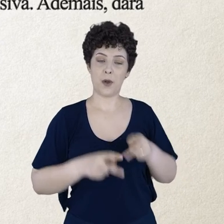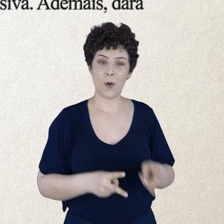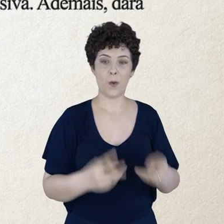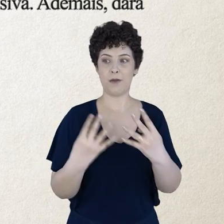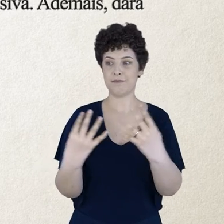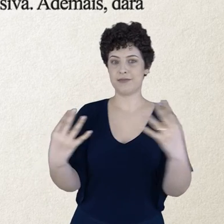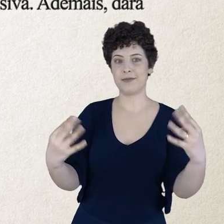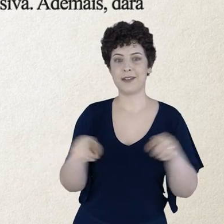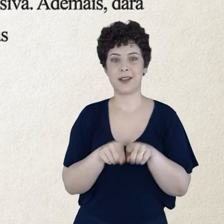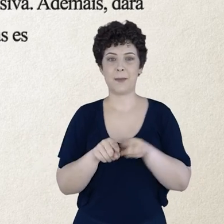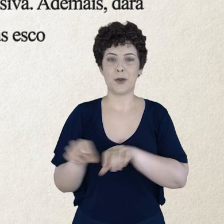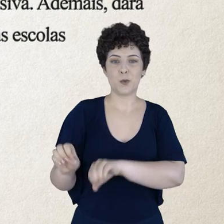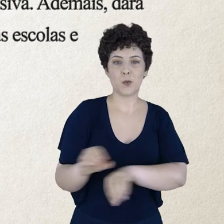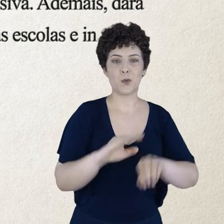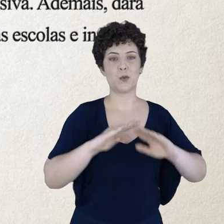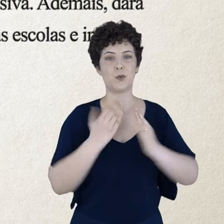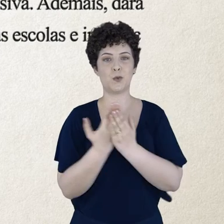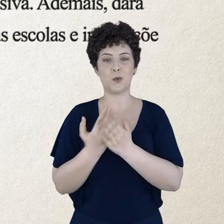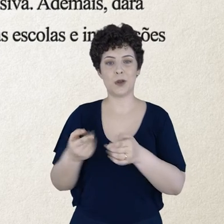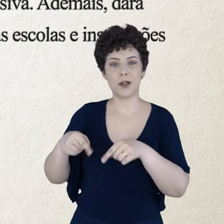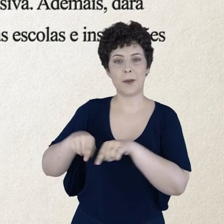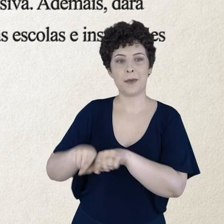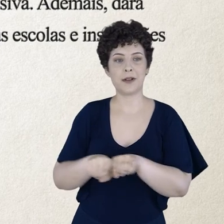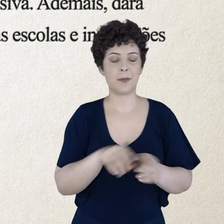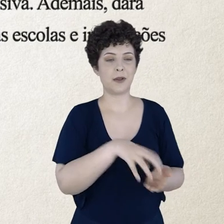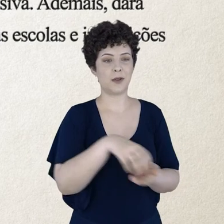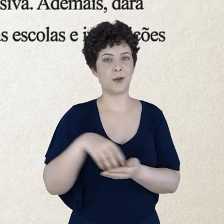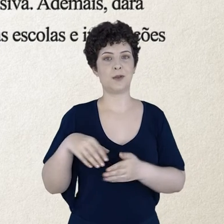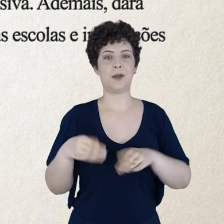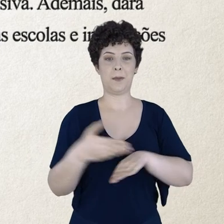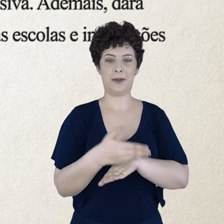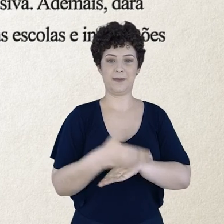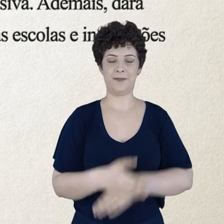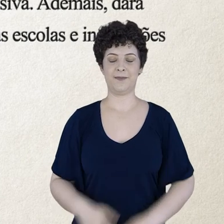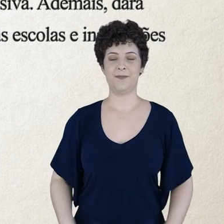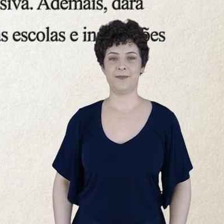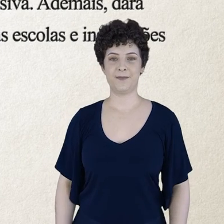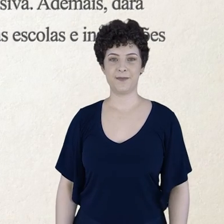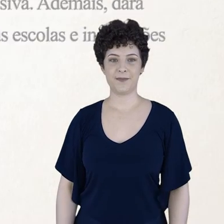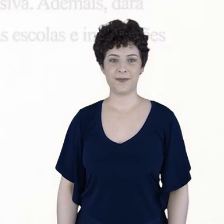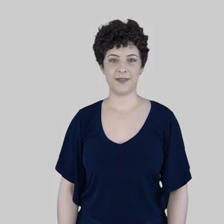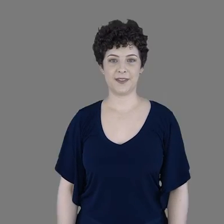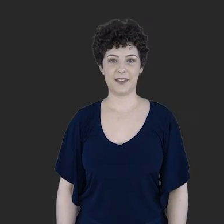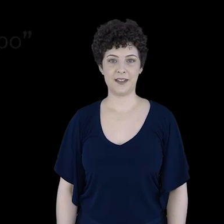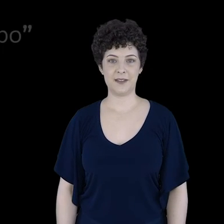ações de formação de espectadores junto às escolas e às instituições participantes.